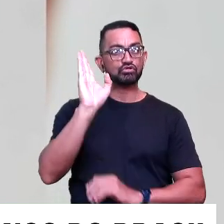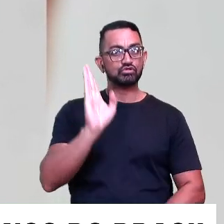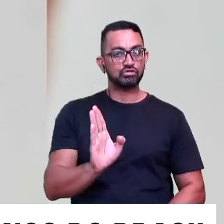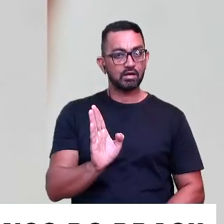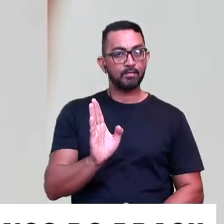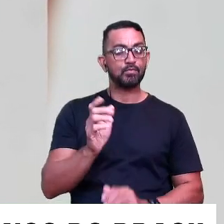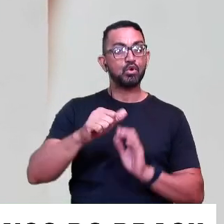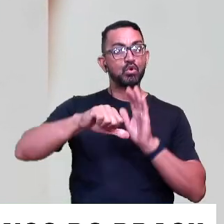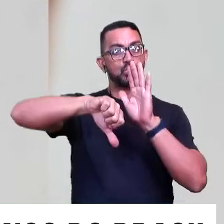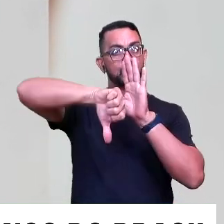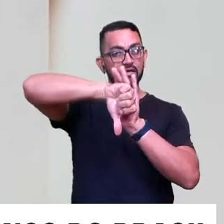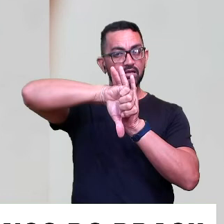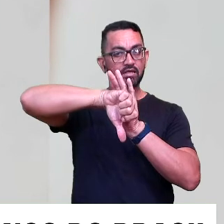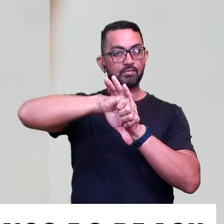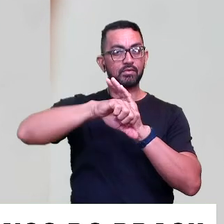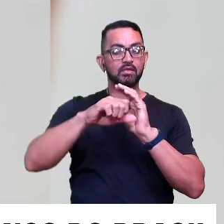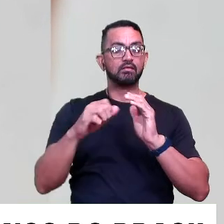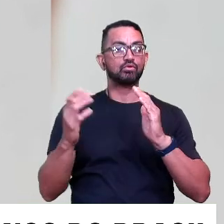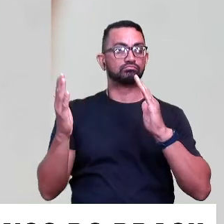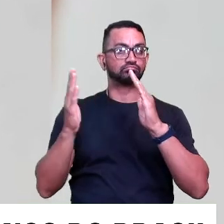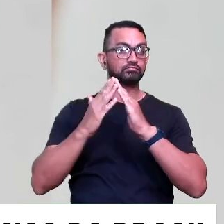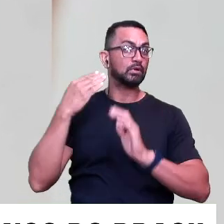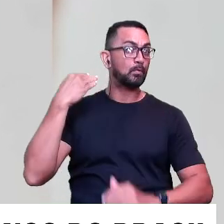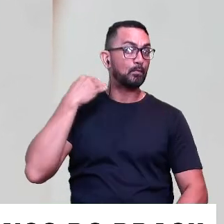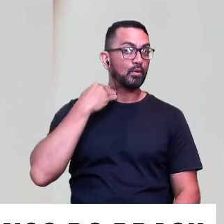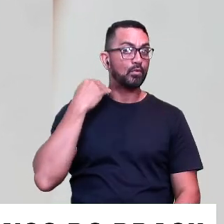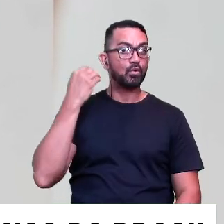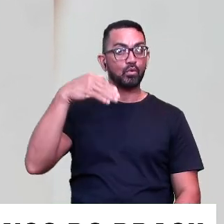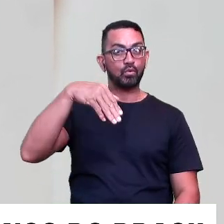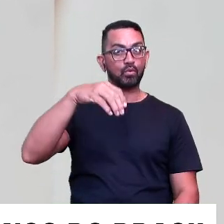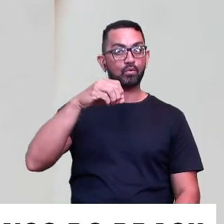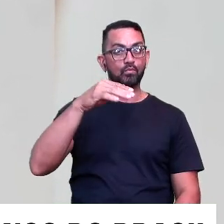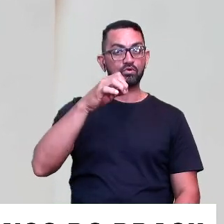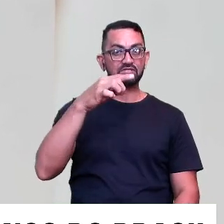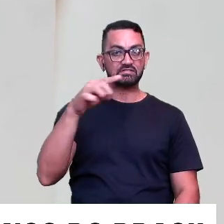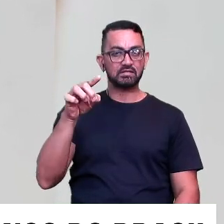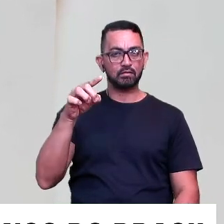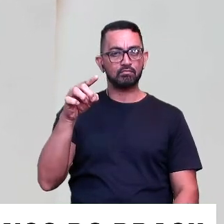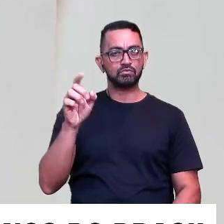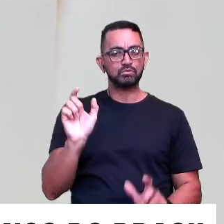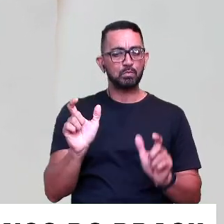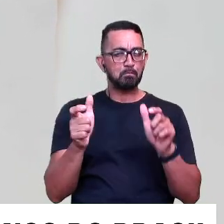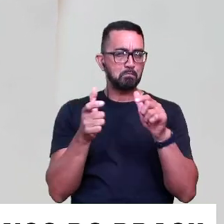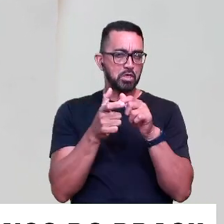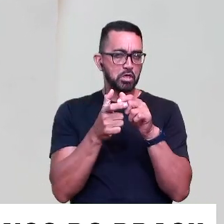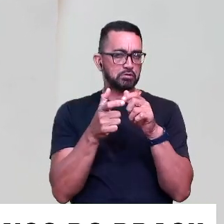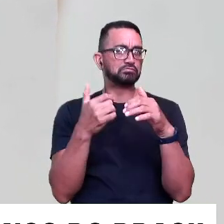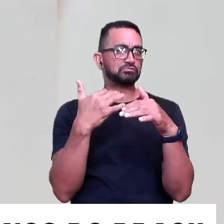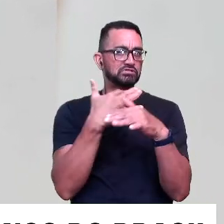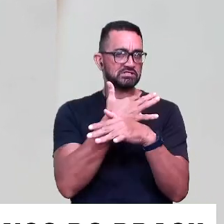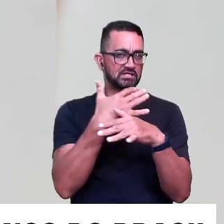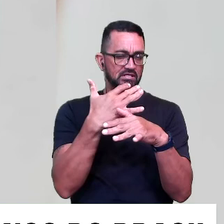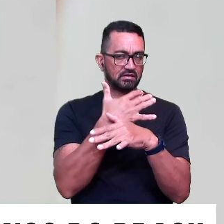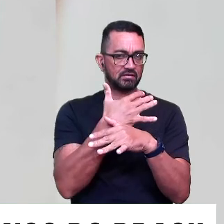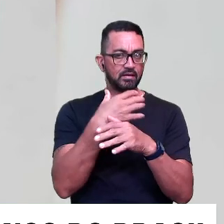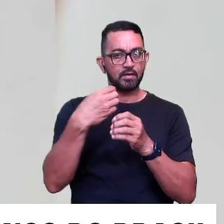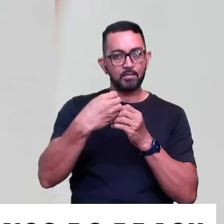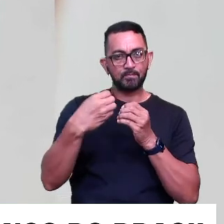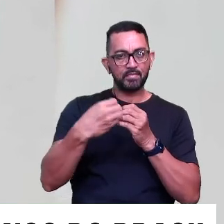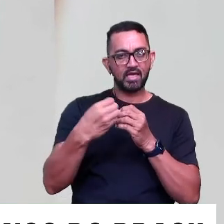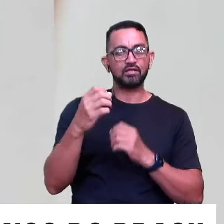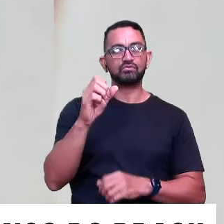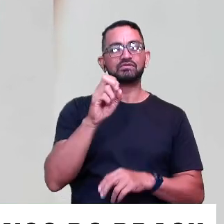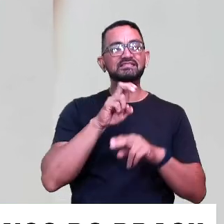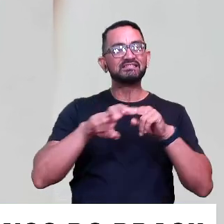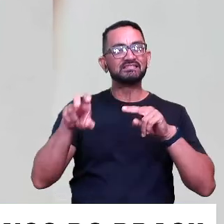já, Mônica, por um crime a uma agência bancária de Monção, uma cidadezinha pequena ali, que causou grande repercussão